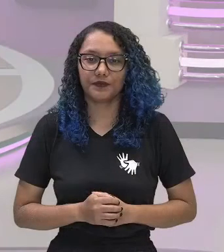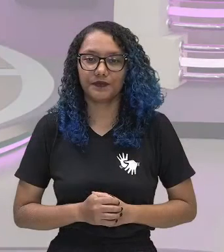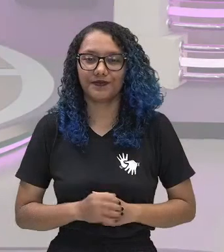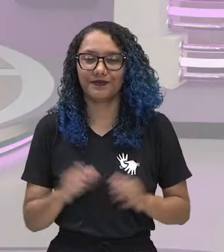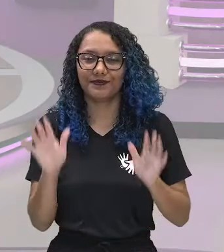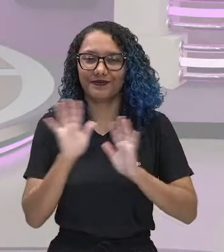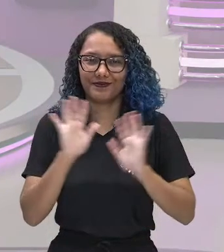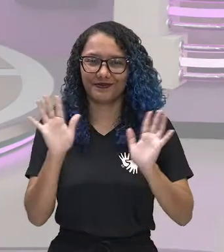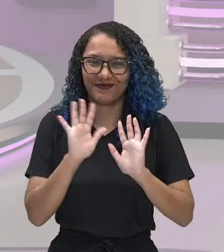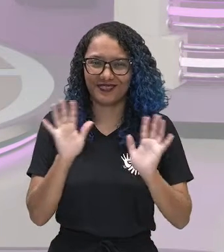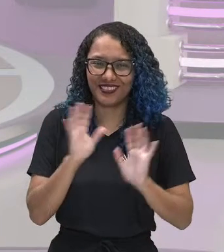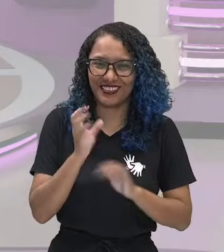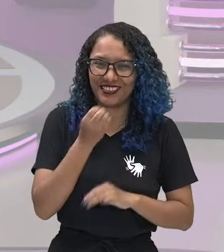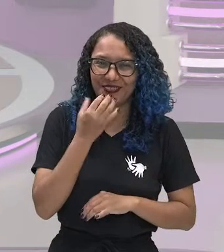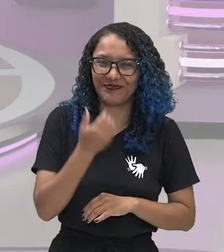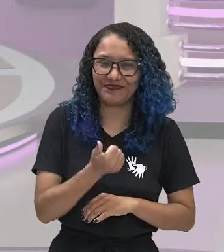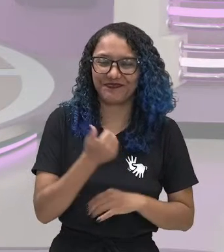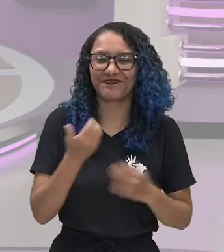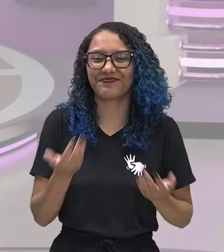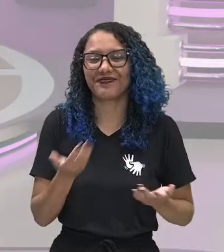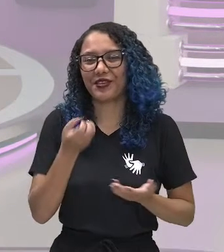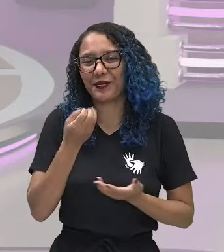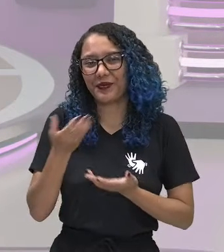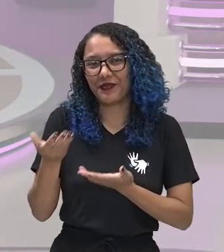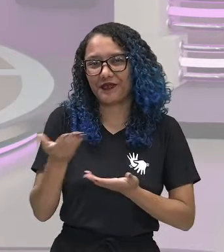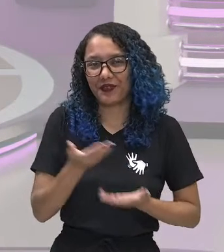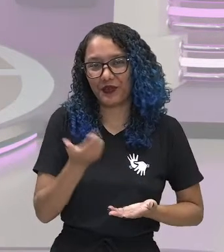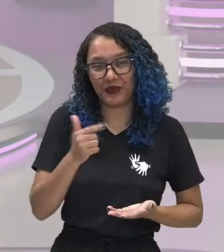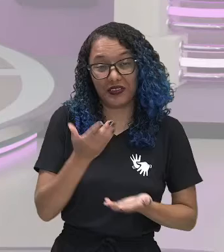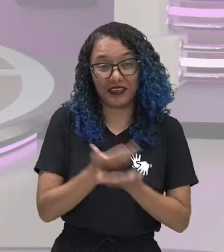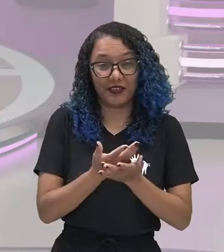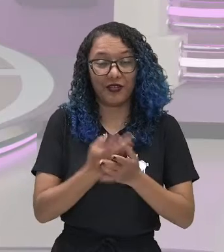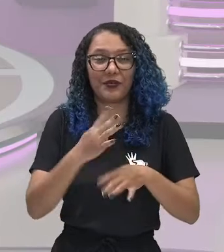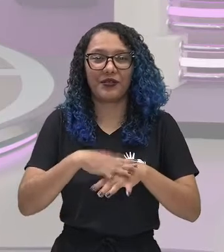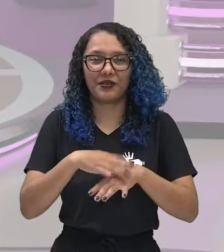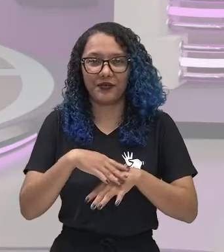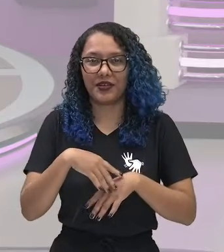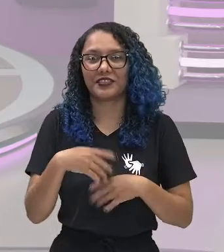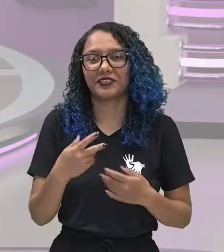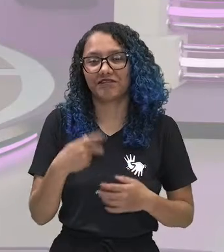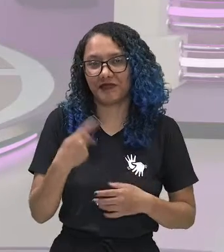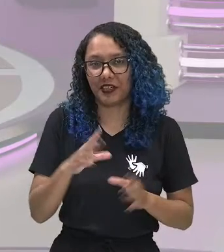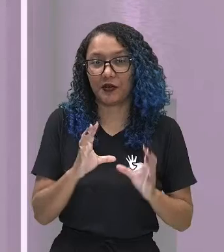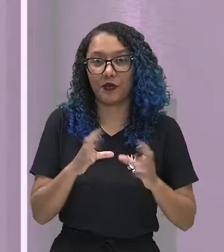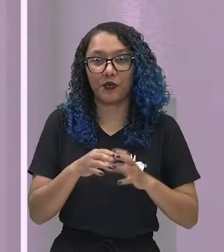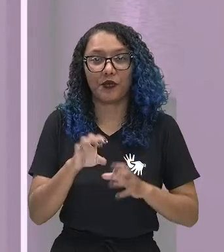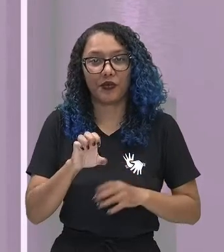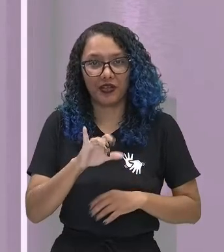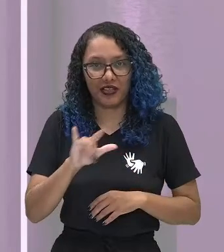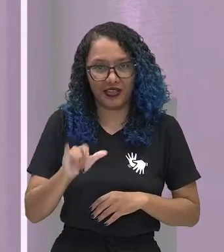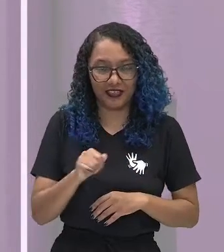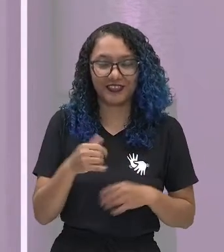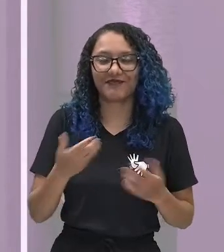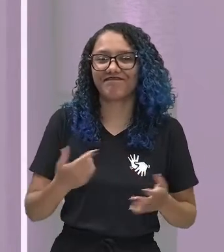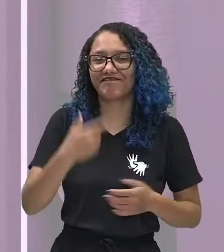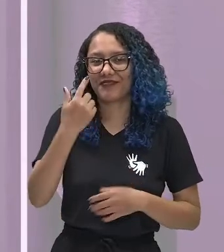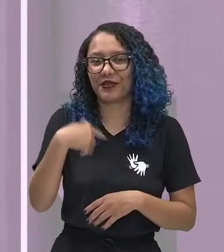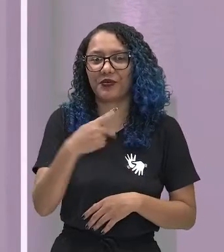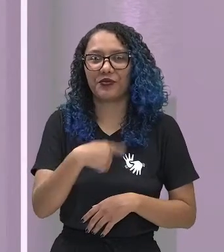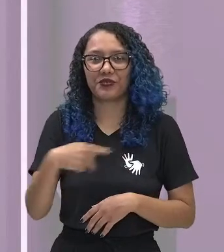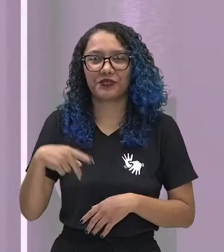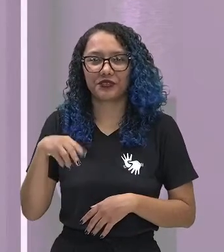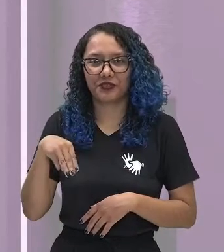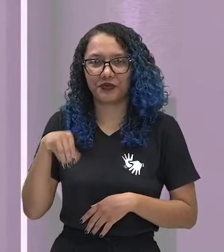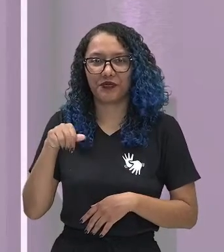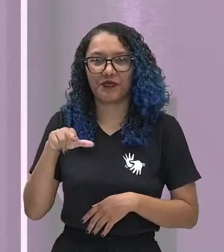Olá pessoal, tudo bem com vocês? Sejam bem-vindos a mais uma aula de matemática aqui do EJA segunda fase. Eu sou o professor Mário André, professor